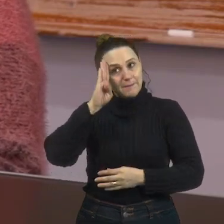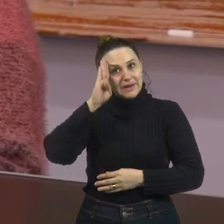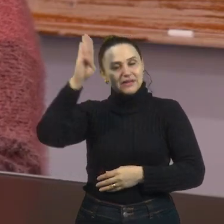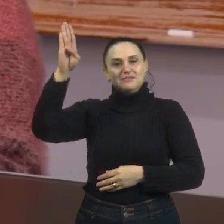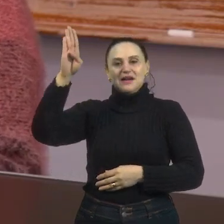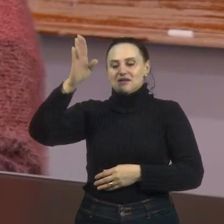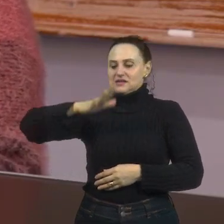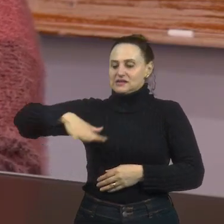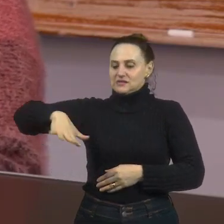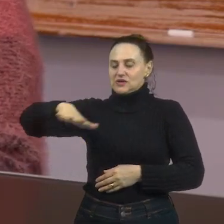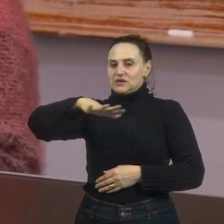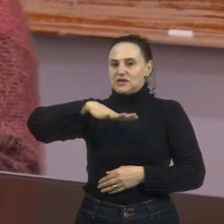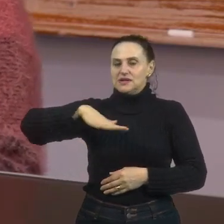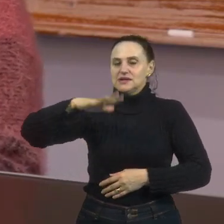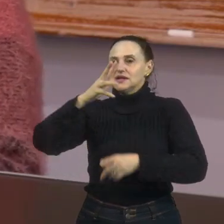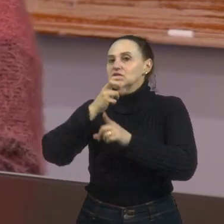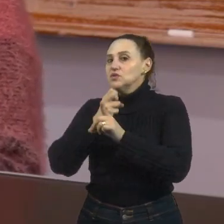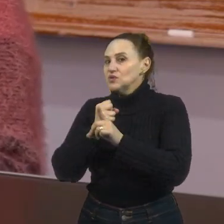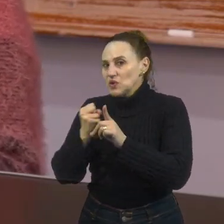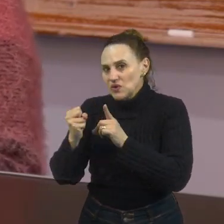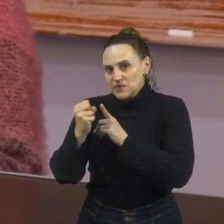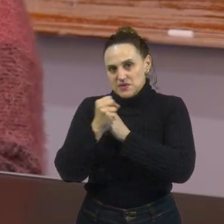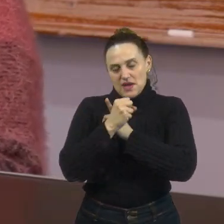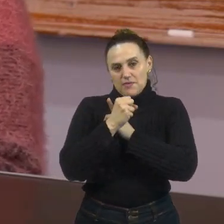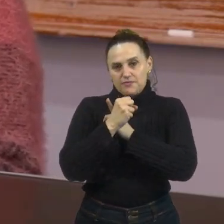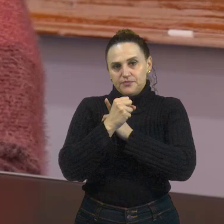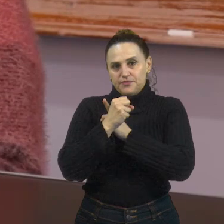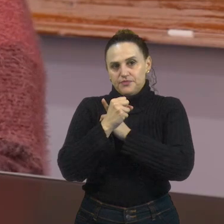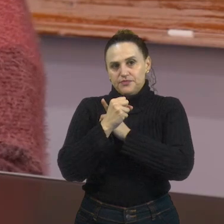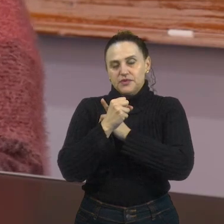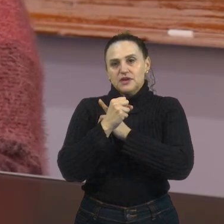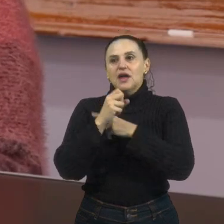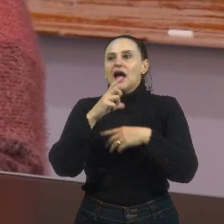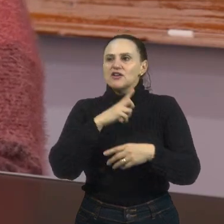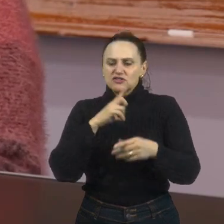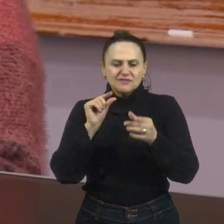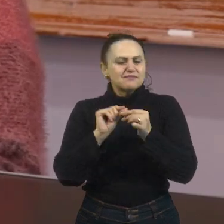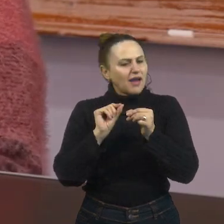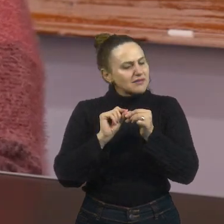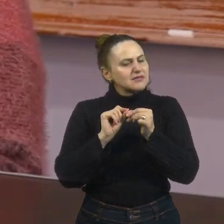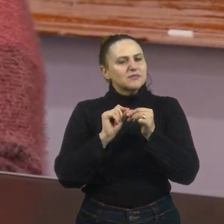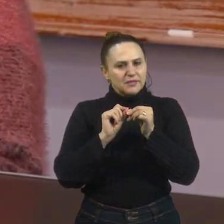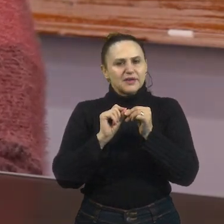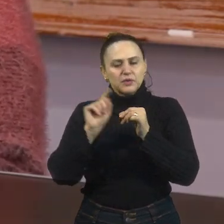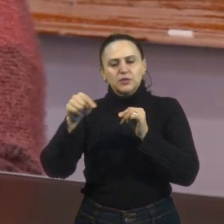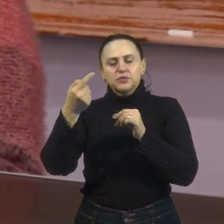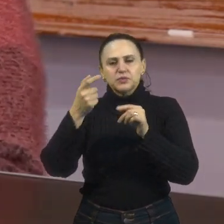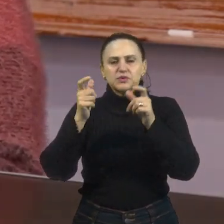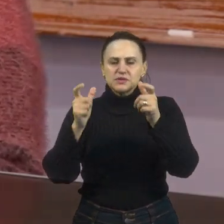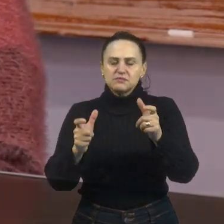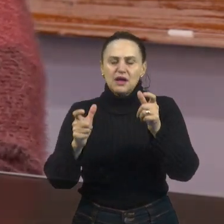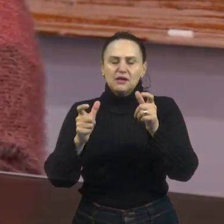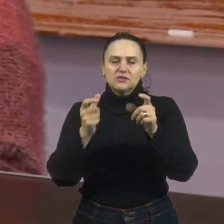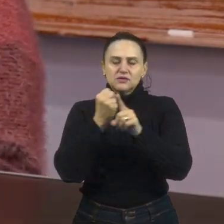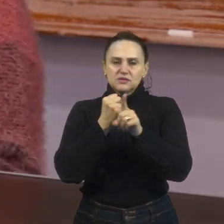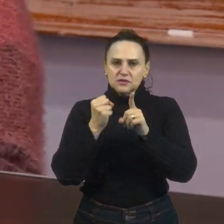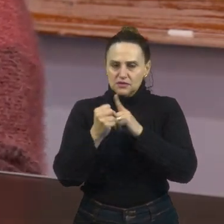social não que a gente não se constitui em outros espaços sociais, a gente se constitui, mas a escola tem